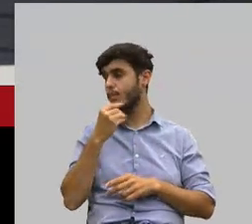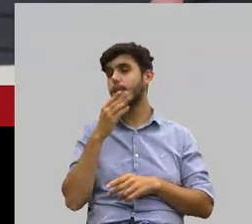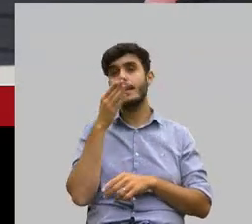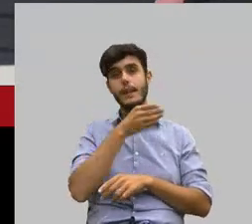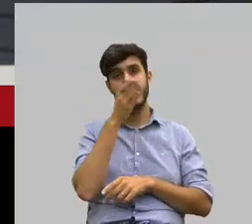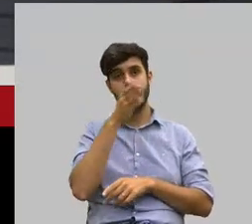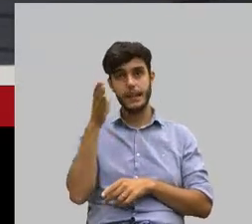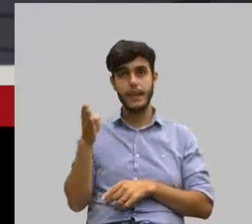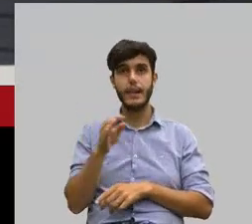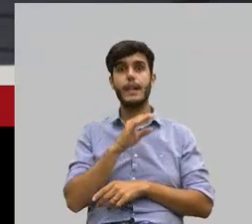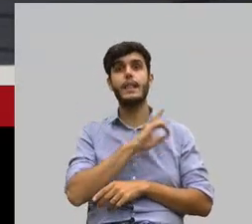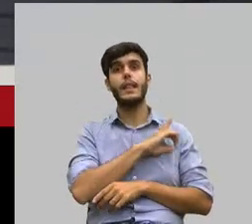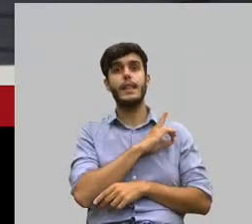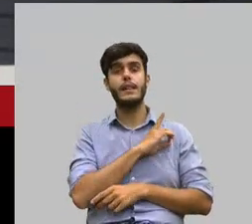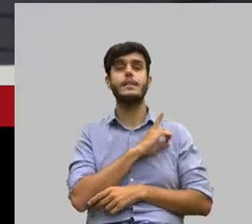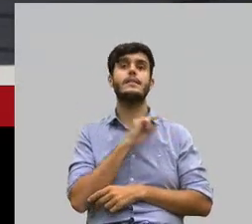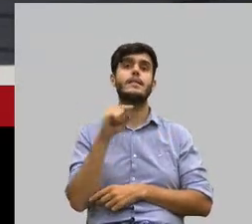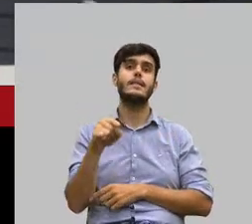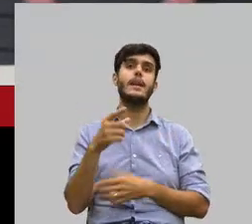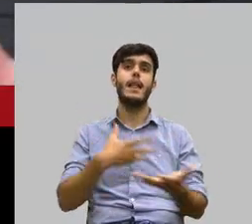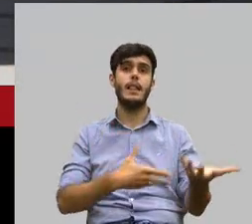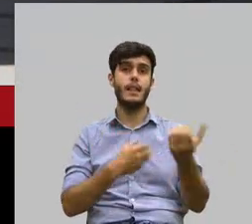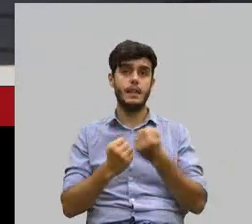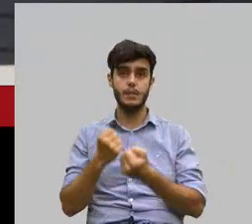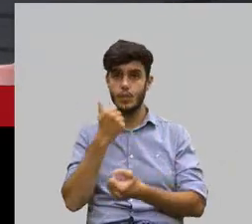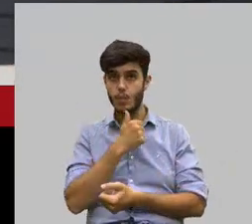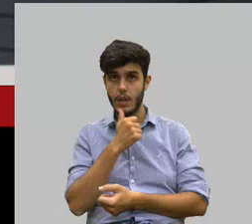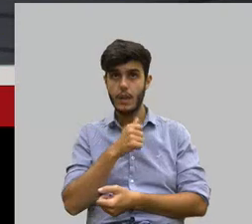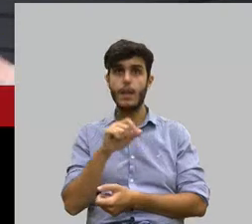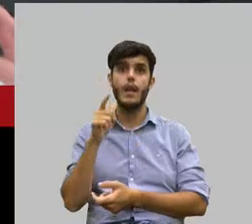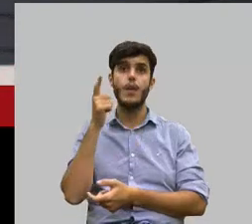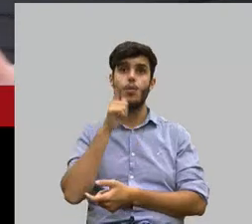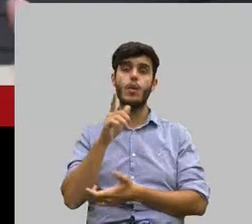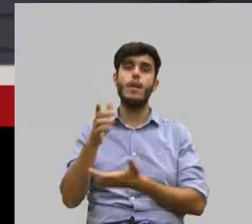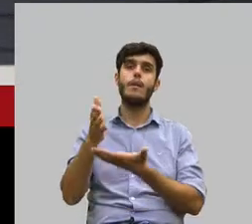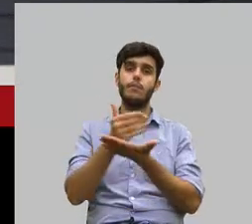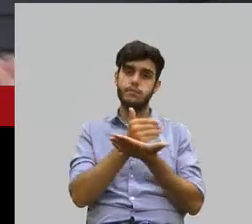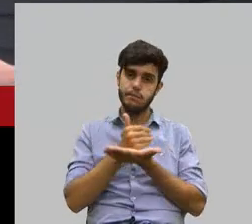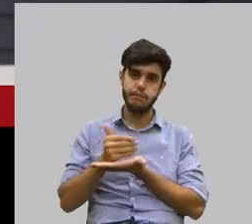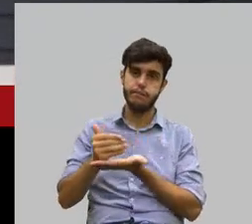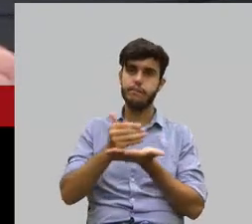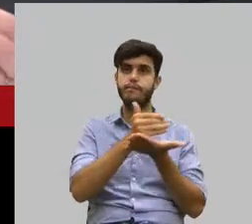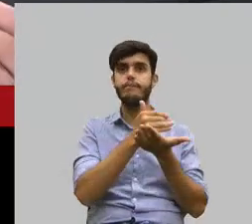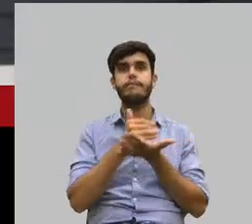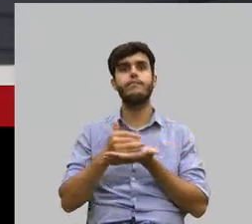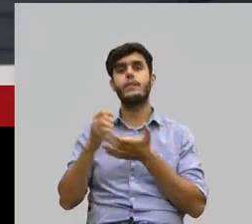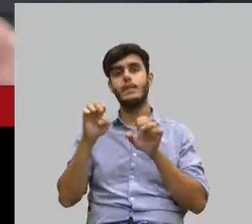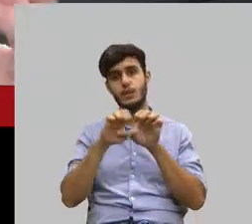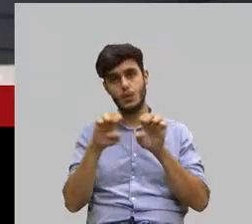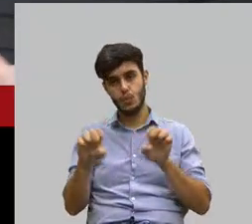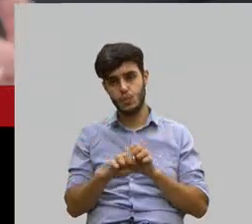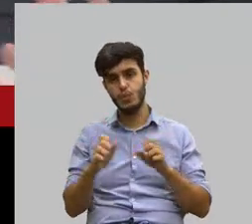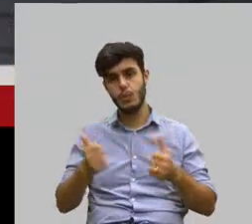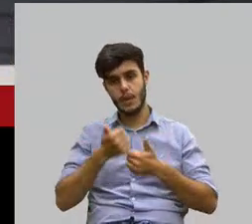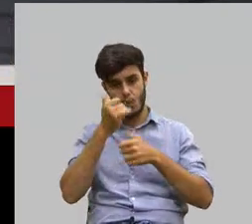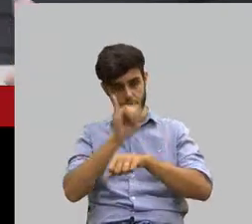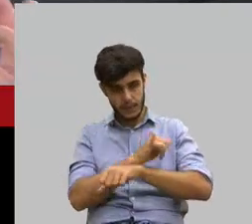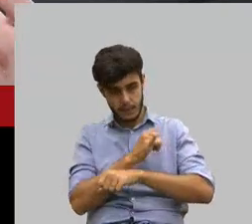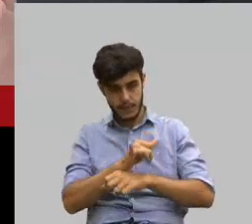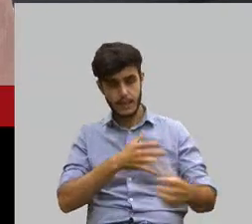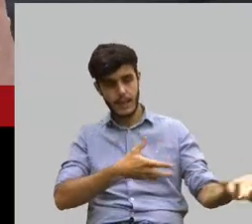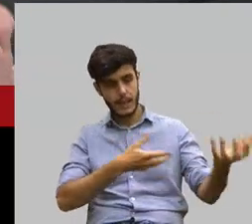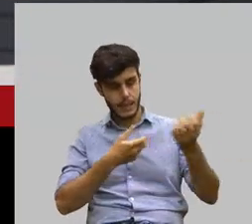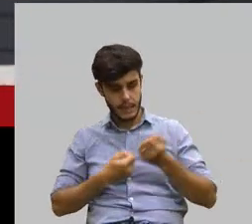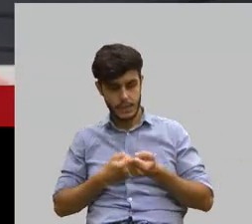delegacias especializadas de Atendimento à mulher e captar recursos de maneira a gente estruturar né a gente ter uma melhor atendimento